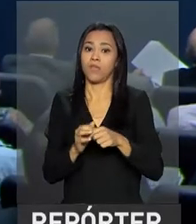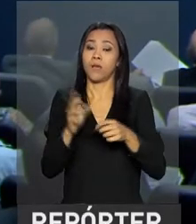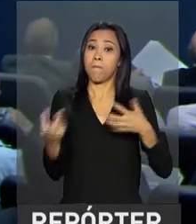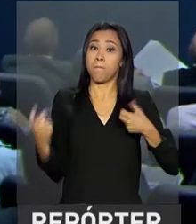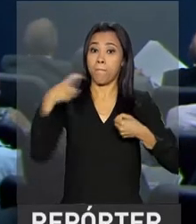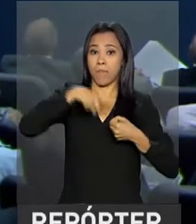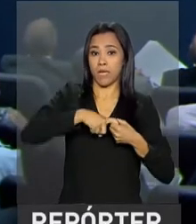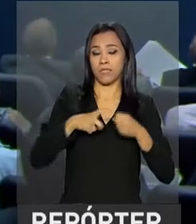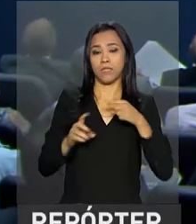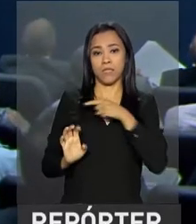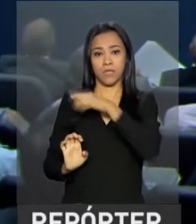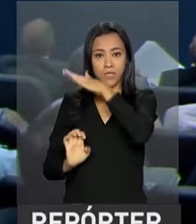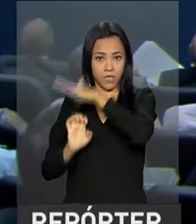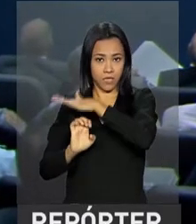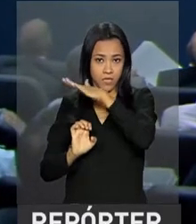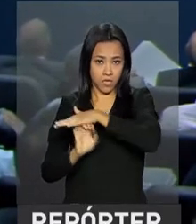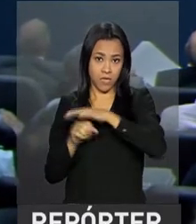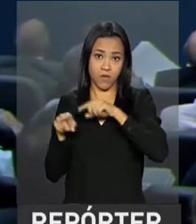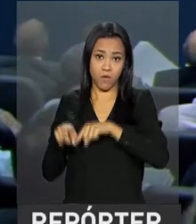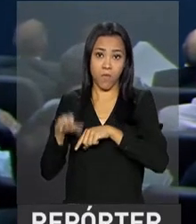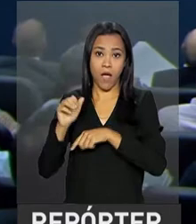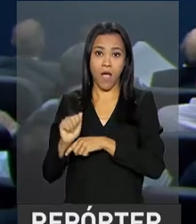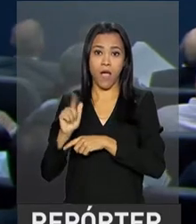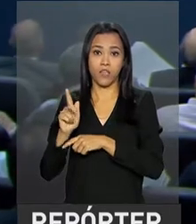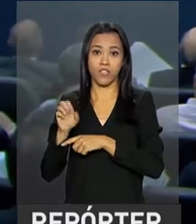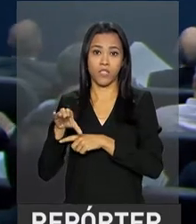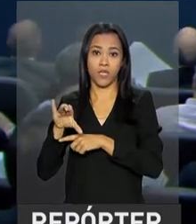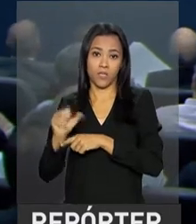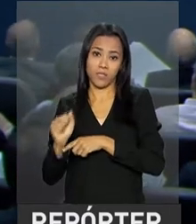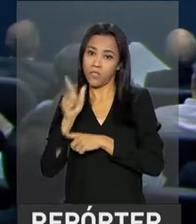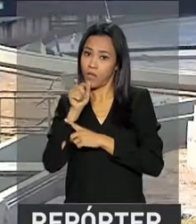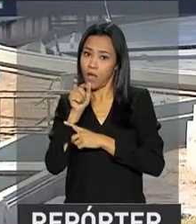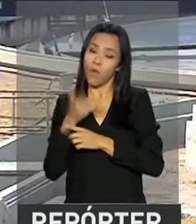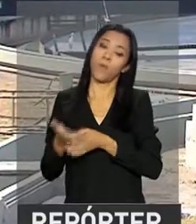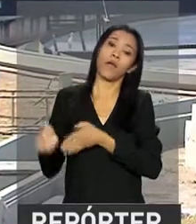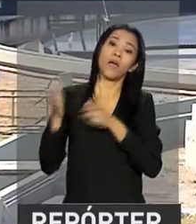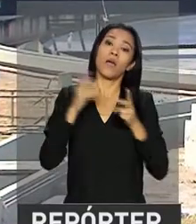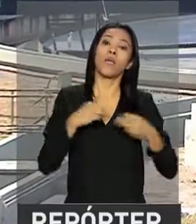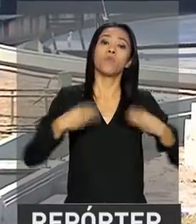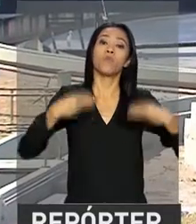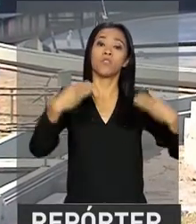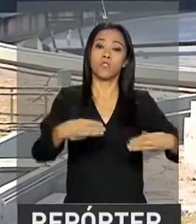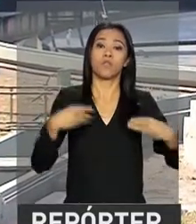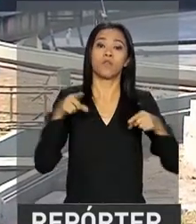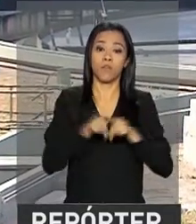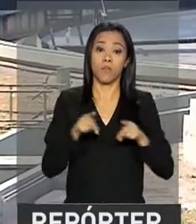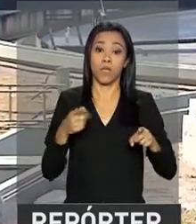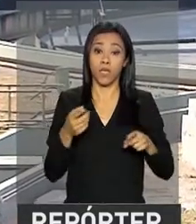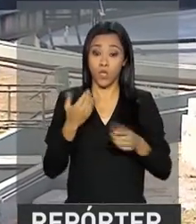parceria da Agência Nacional de Águas e do Ministério das Cidades. Segundo o estudo,